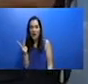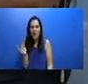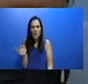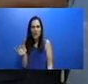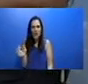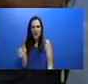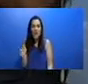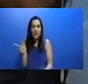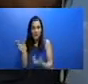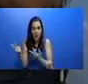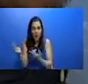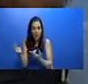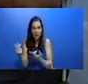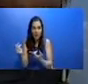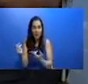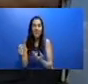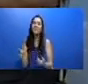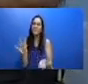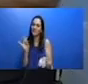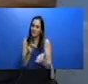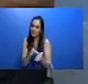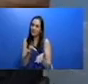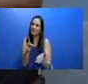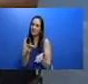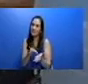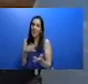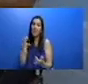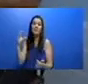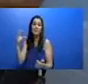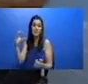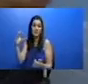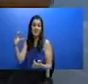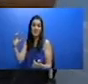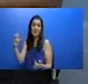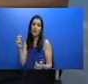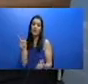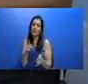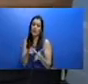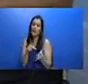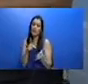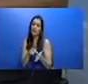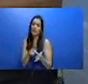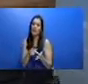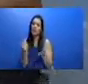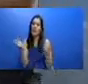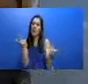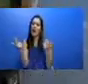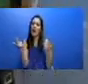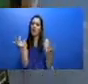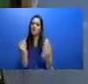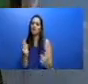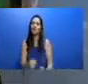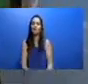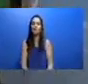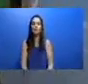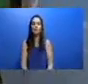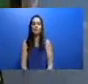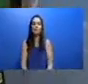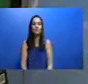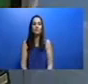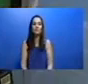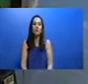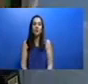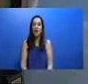adesivos é o mesmo. Realmente, nós analisamos que o preço é o mesmo. E por último,